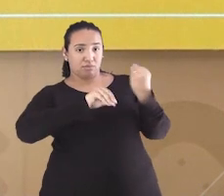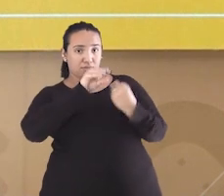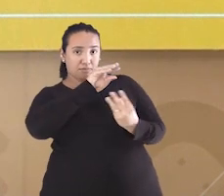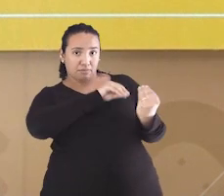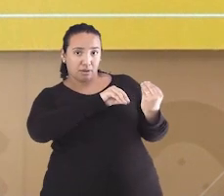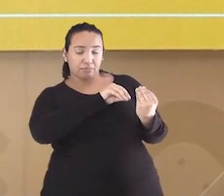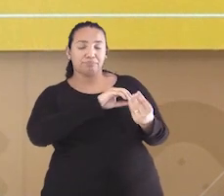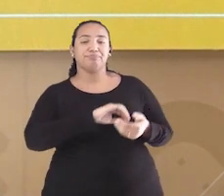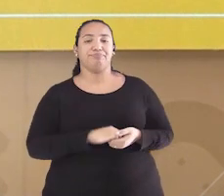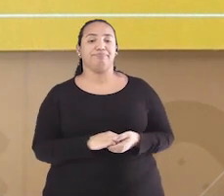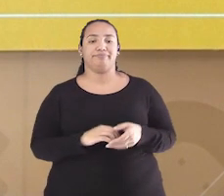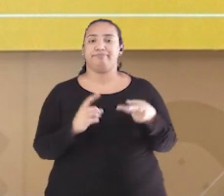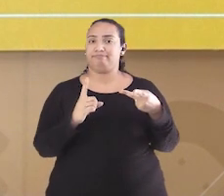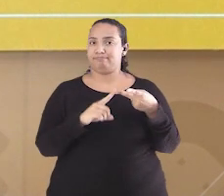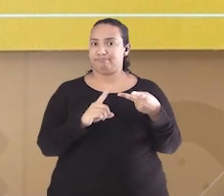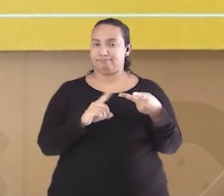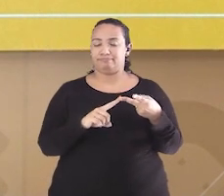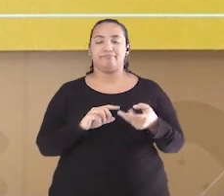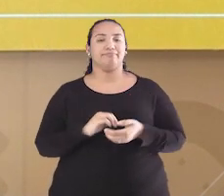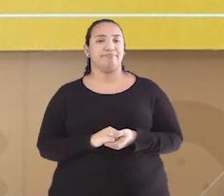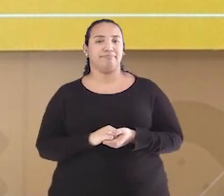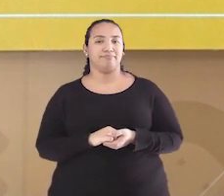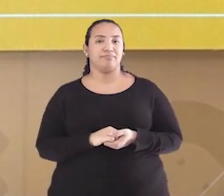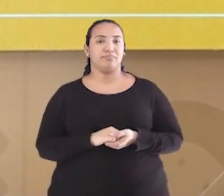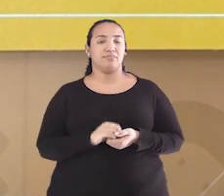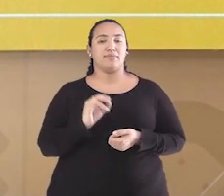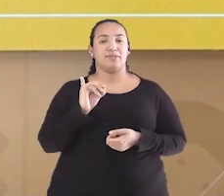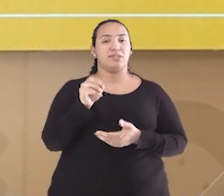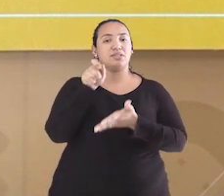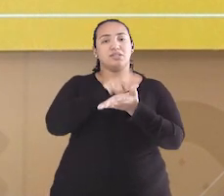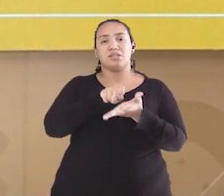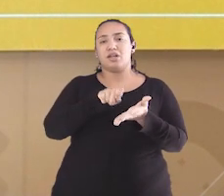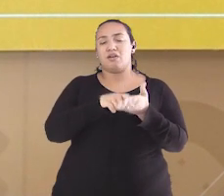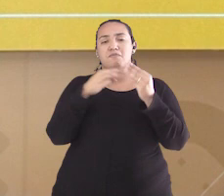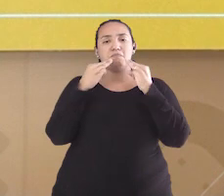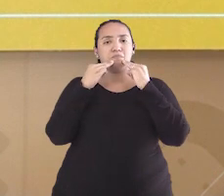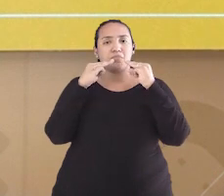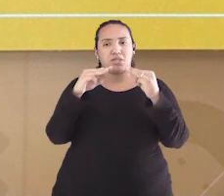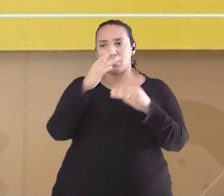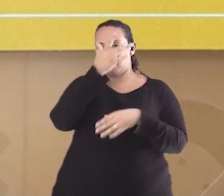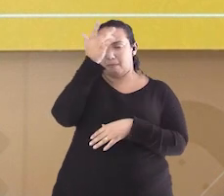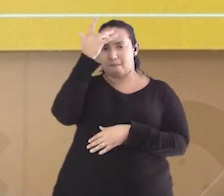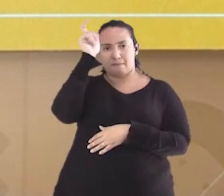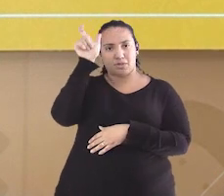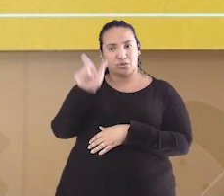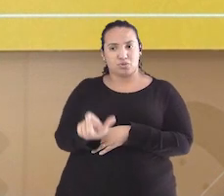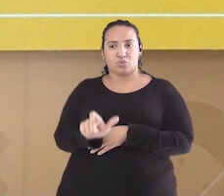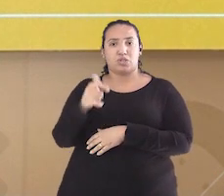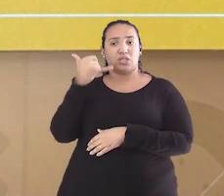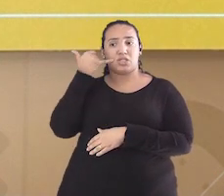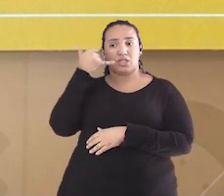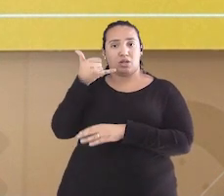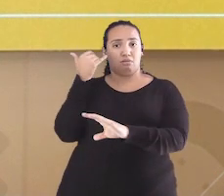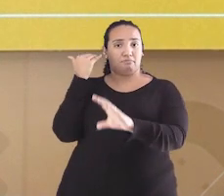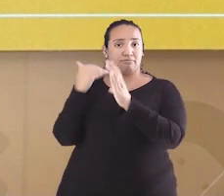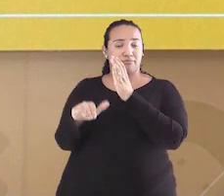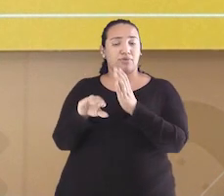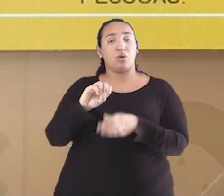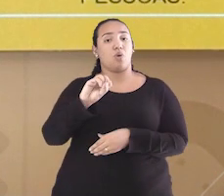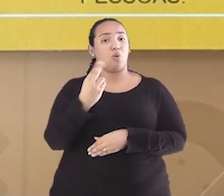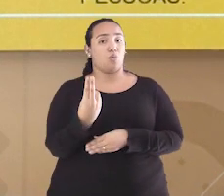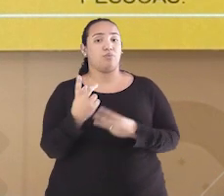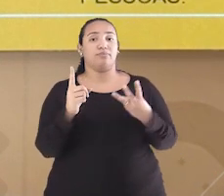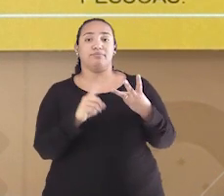só. Letra B. É quando escrevemos uma mensagem para alguém pelo celular. Ou